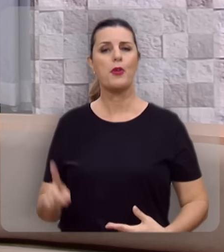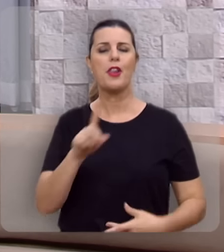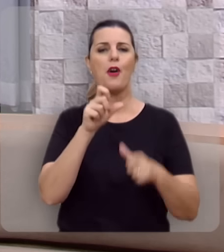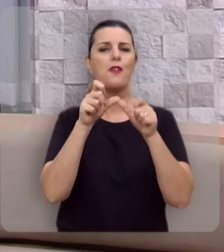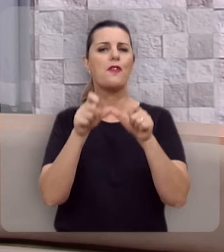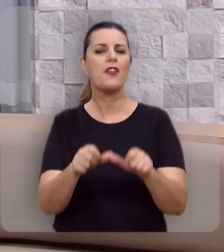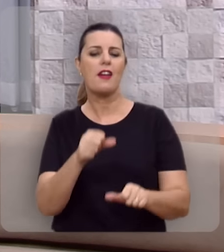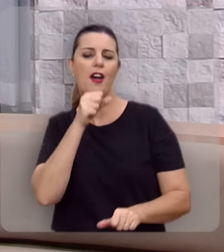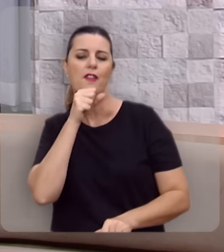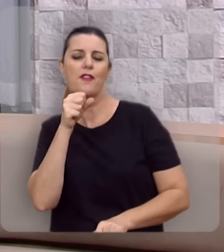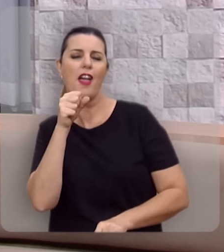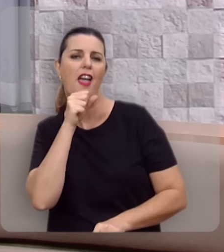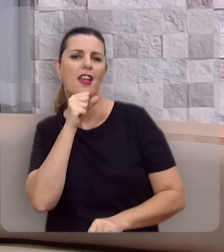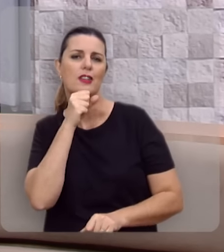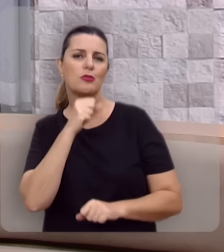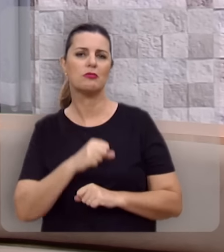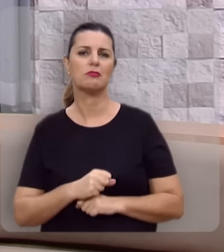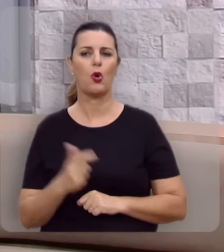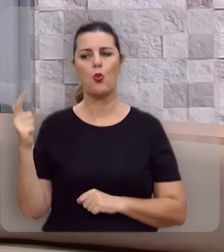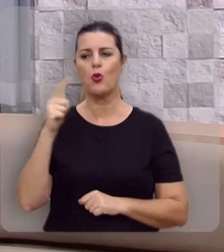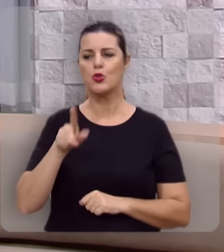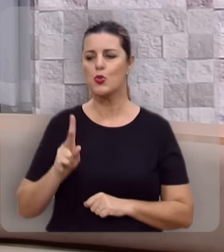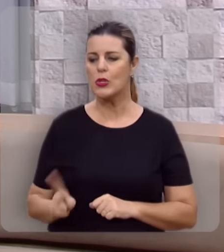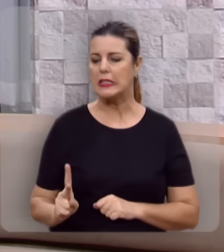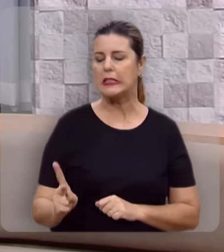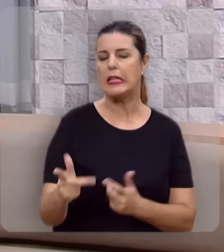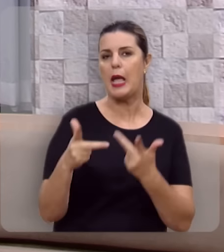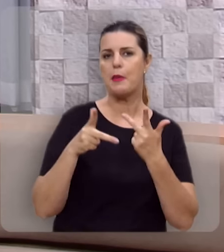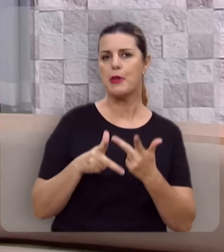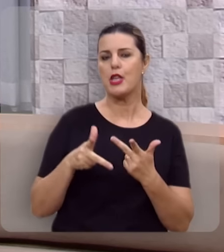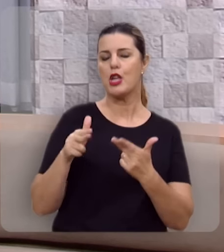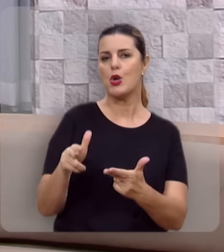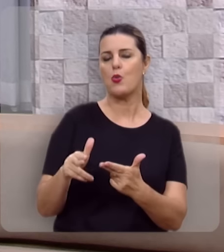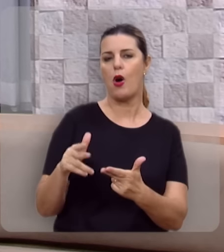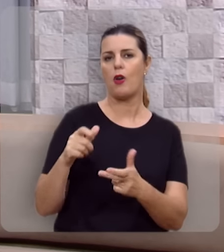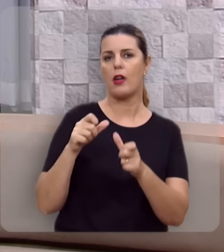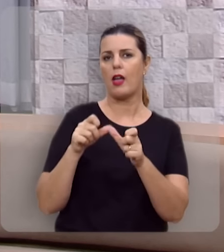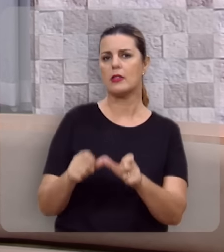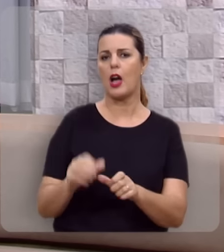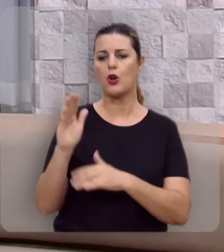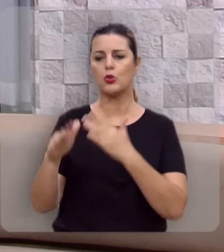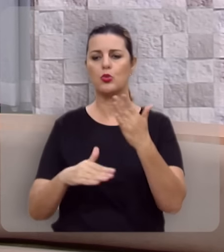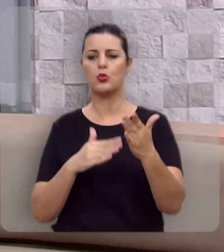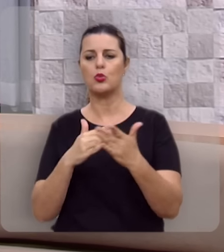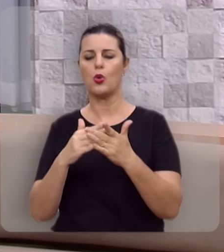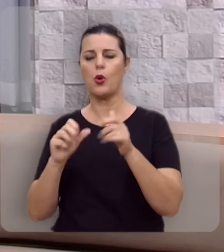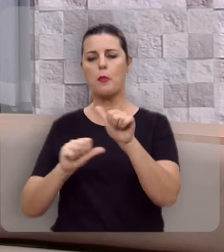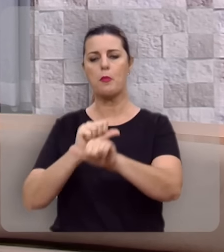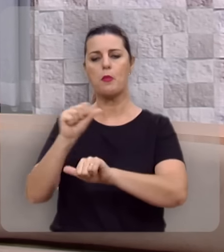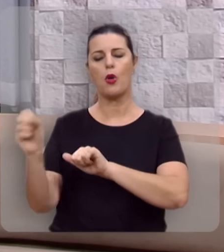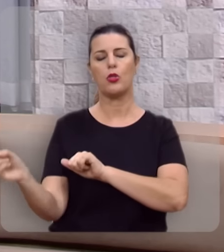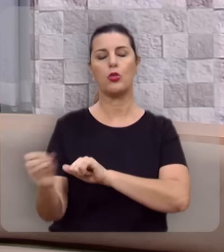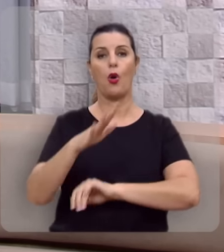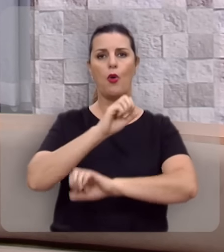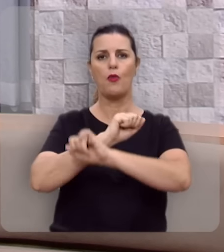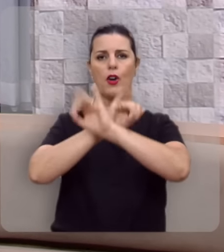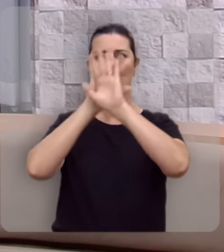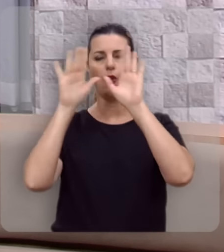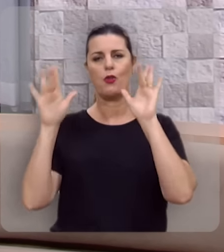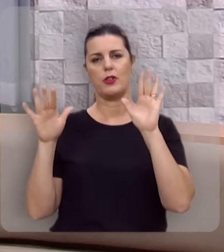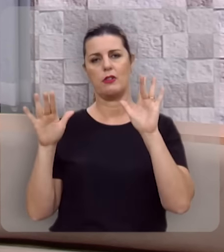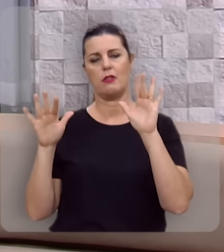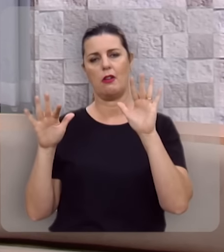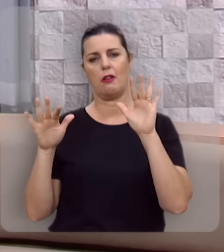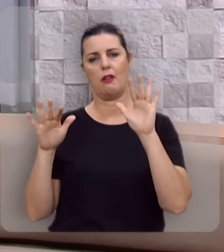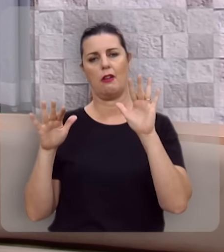vai ficar nem velho, nem caquético. Um corpo que vai estar completamente turbinado pela glória